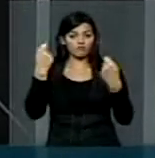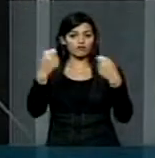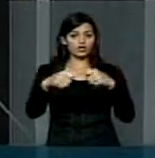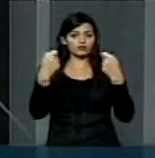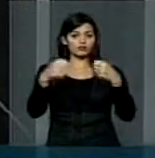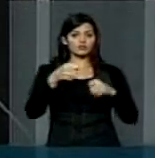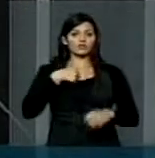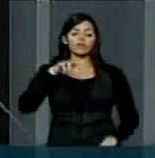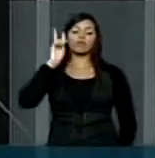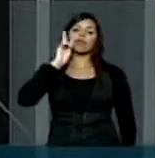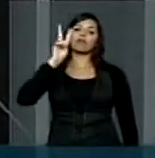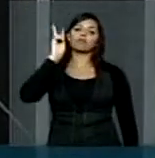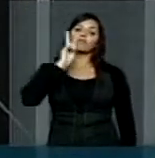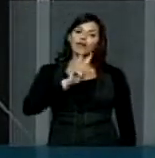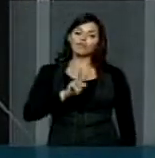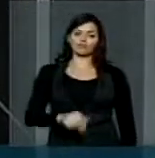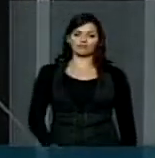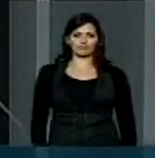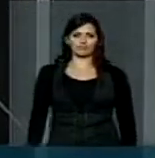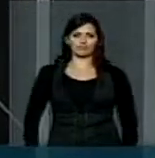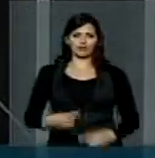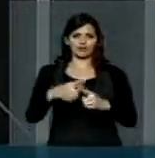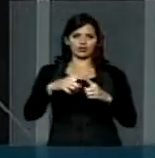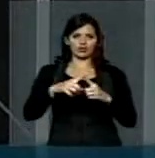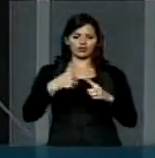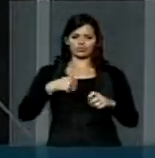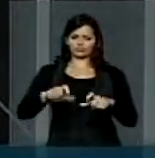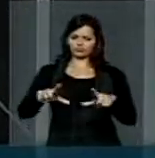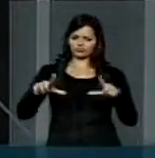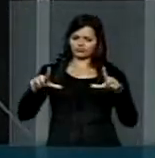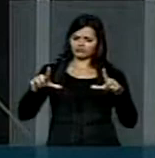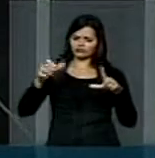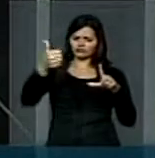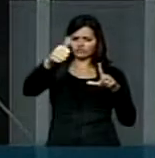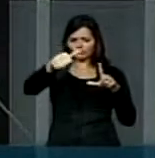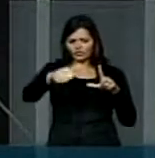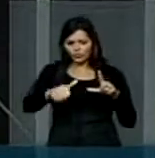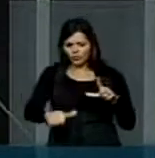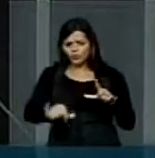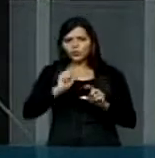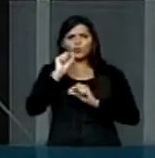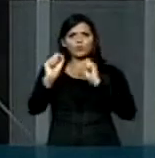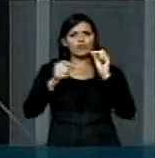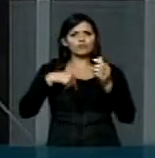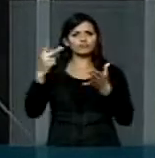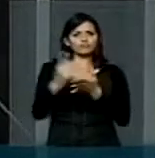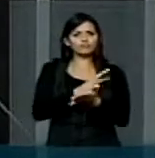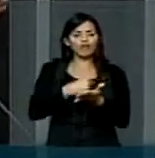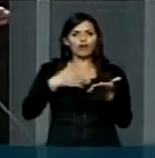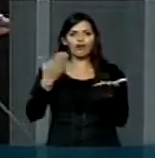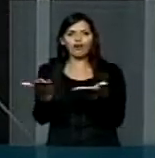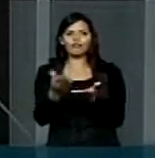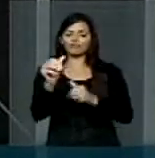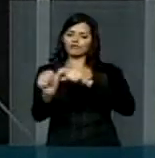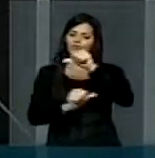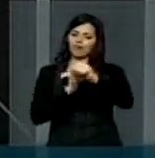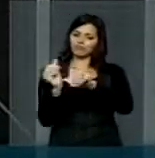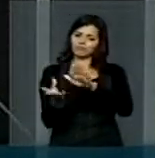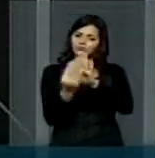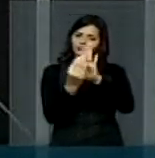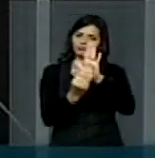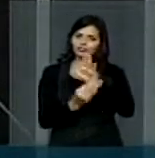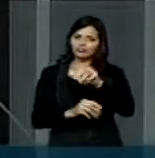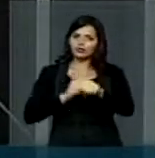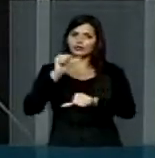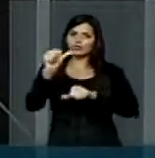preciso lembrar que esse diploma vinha sendo atualizado ao longo dos